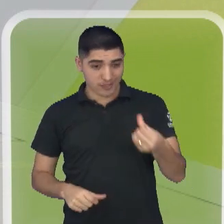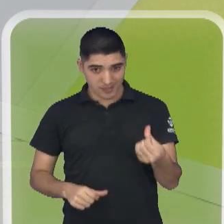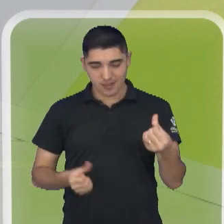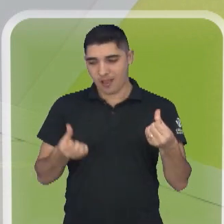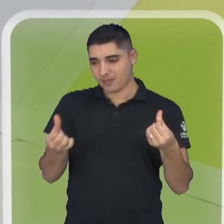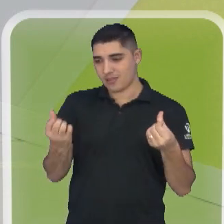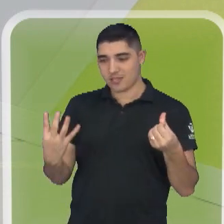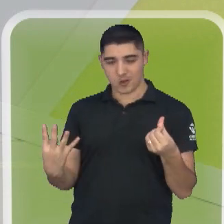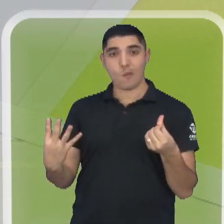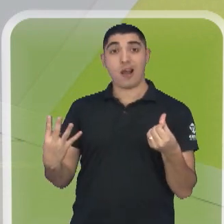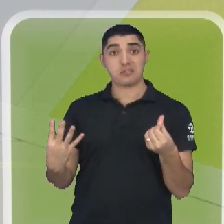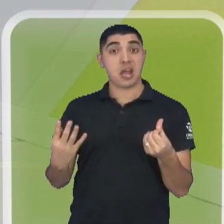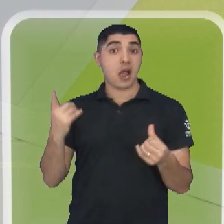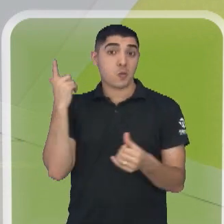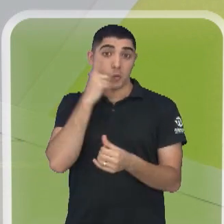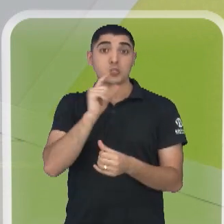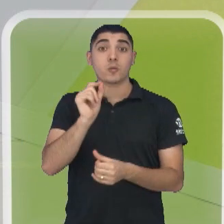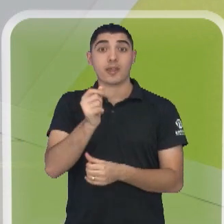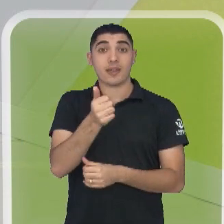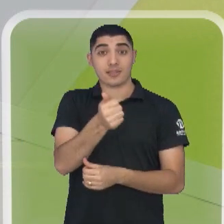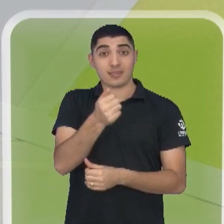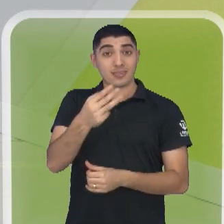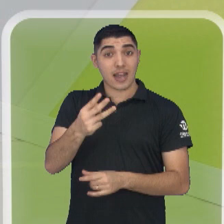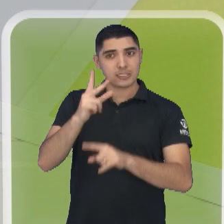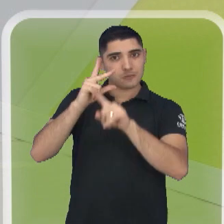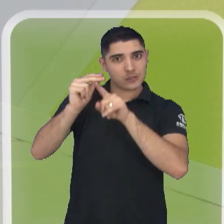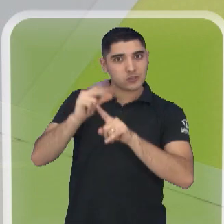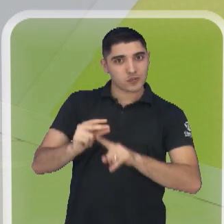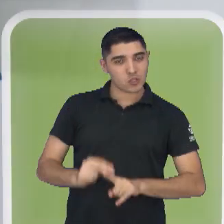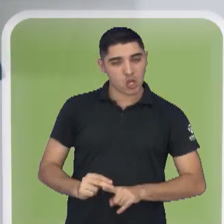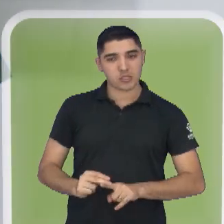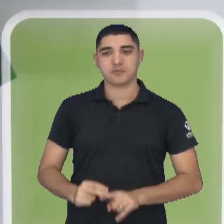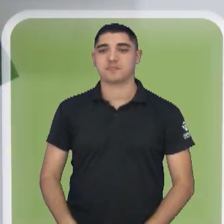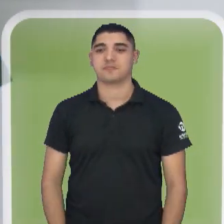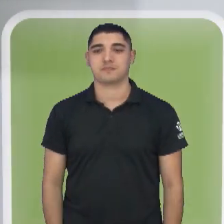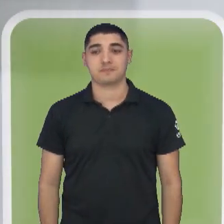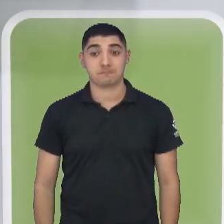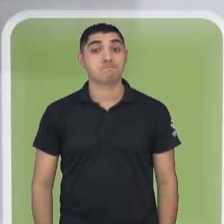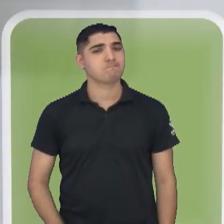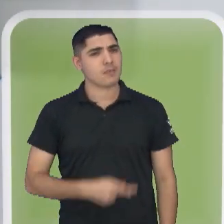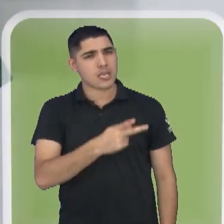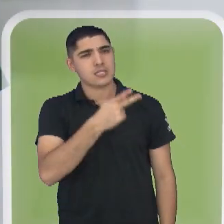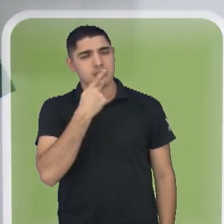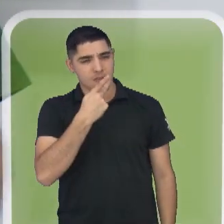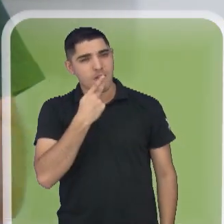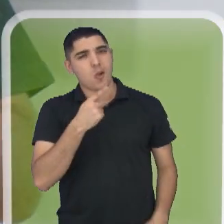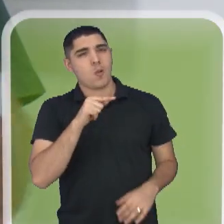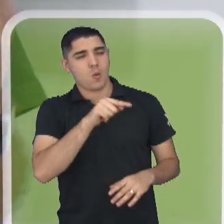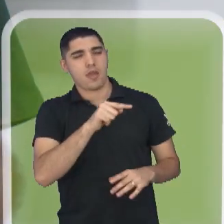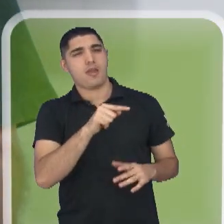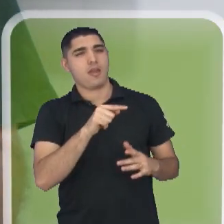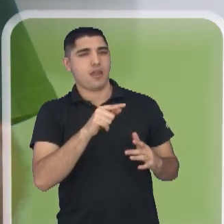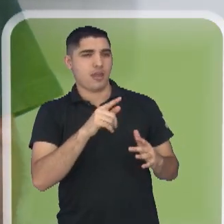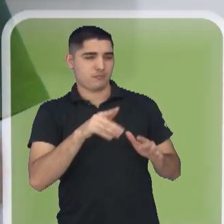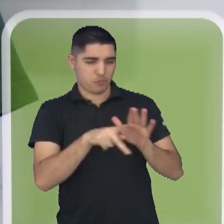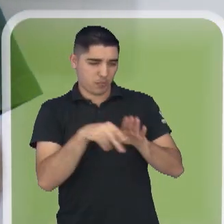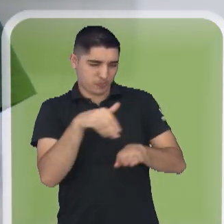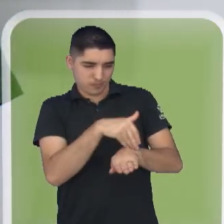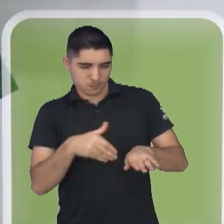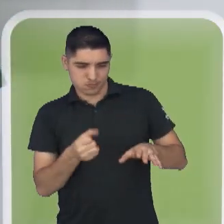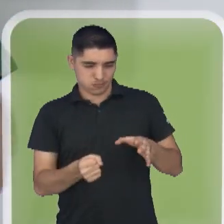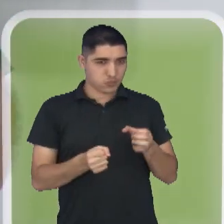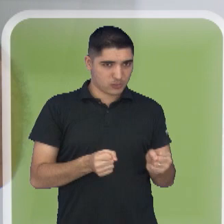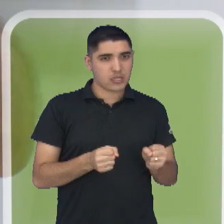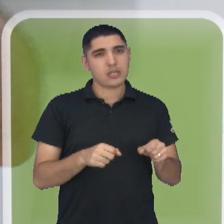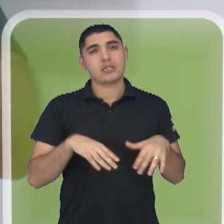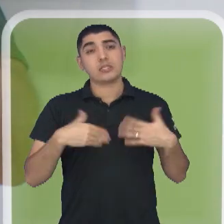96-64, chegando a 13 vitórias em 27 jogos, Brunão. Você falou primeiro do placar, né, da defesa, talvez não ser muito